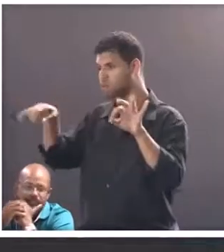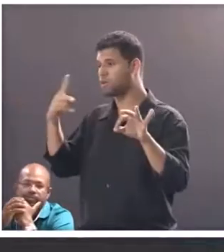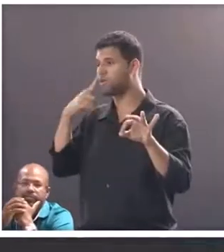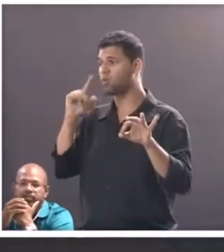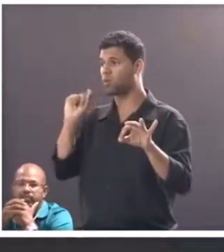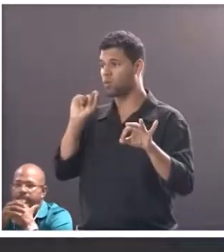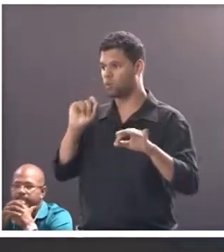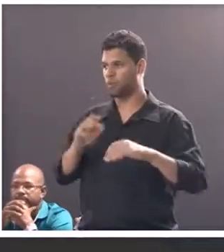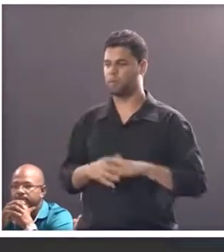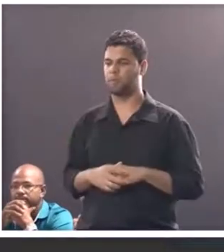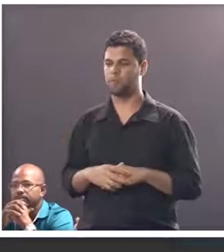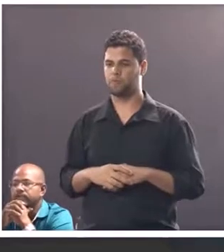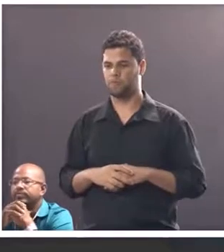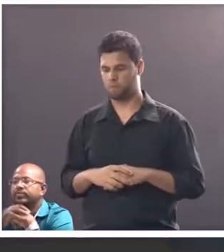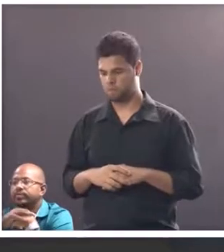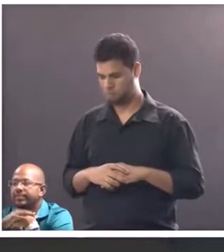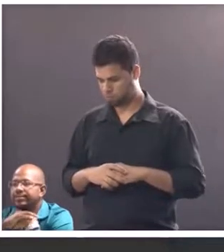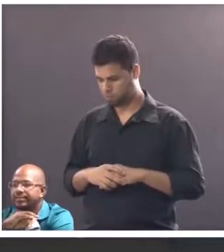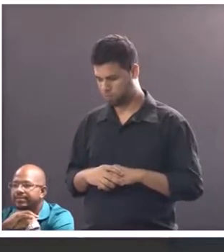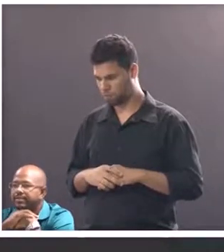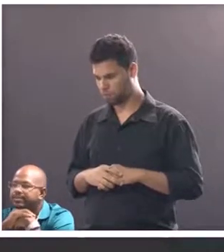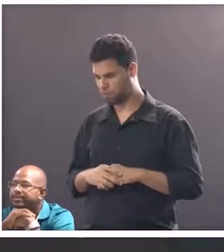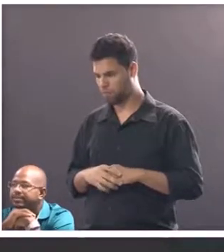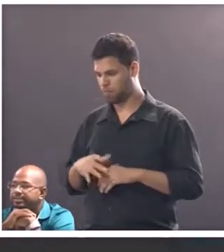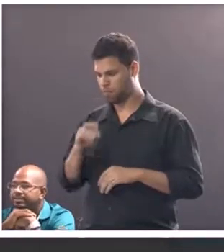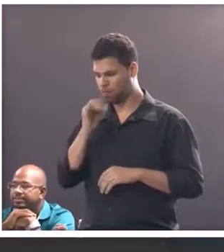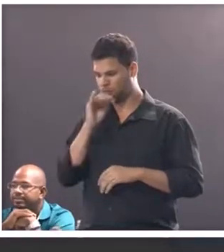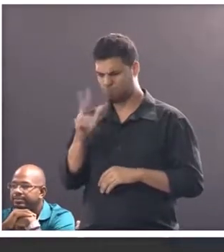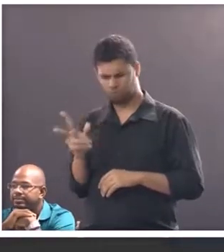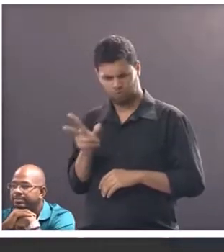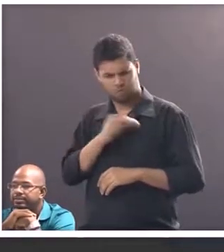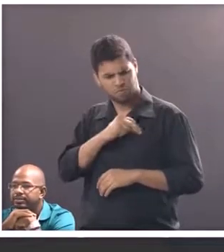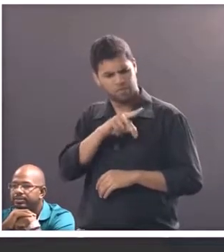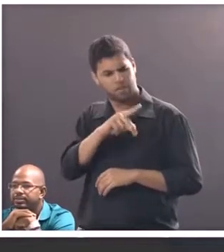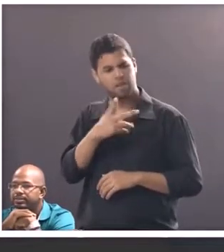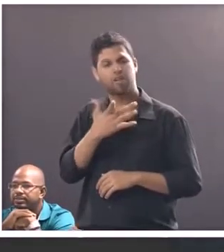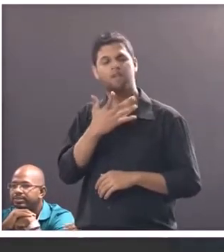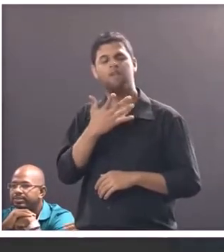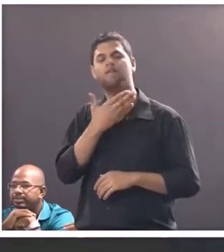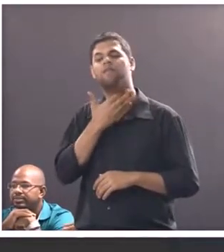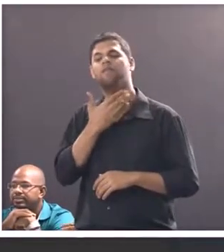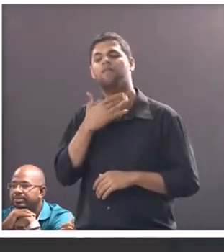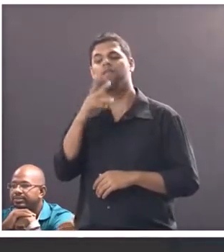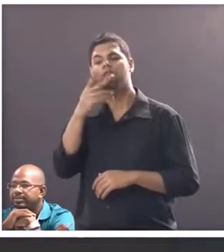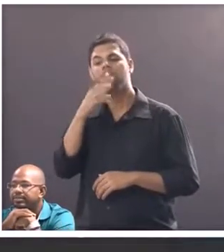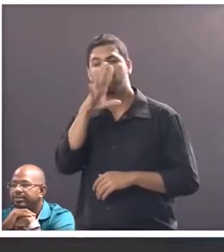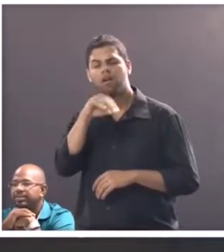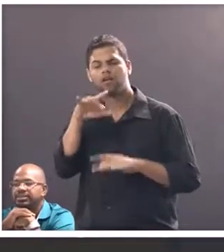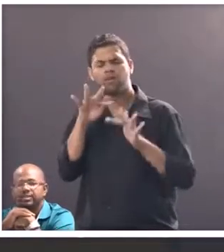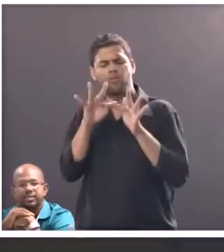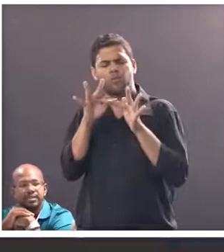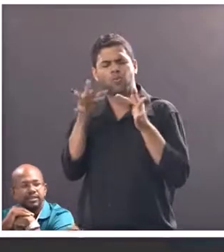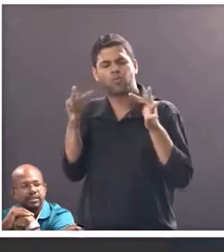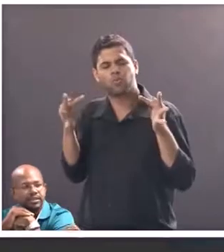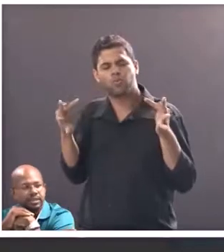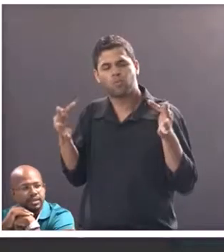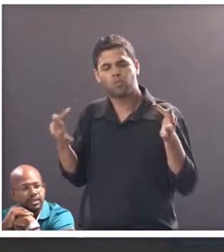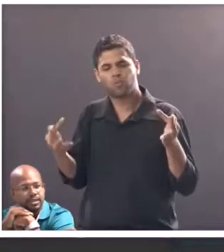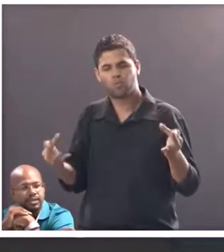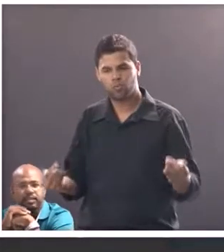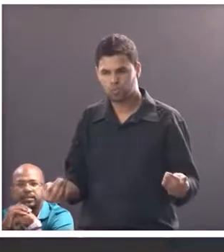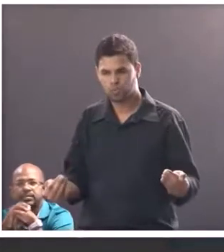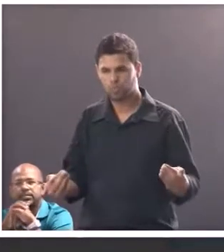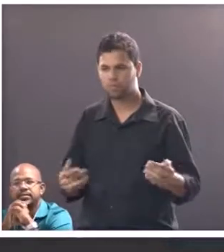seguinte, vamos ver se vai ter. Nossa, ele fala mansinho. Tem uma voz que assim